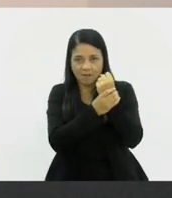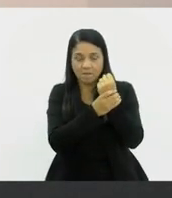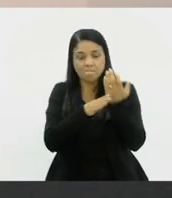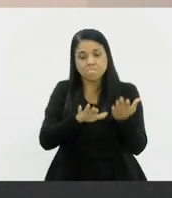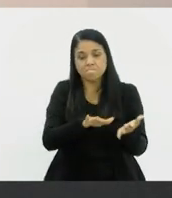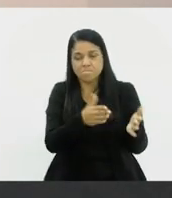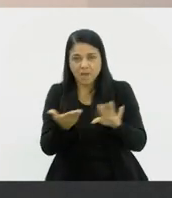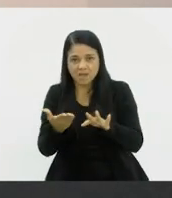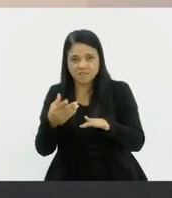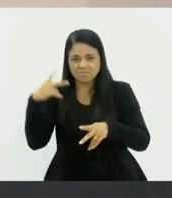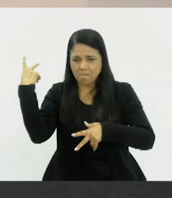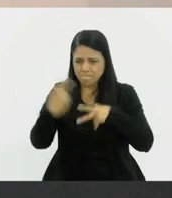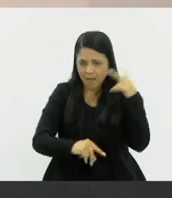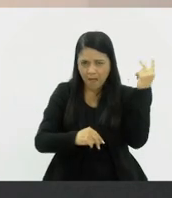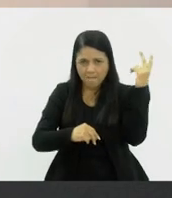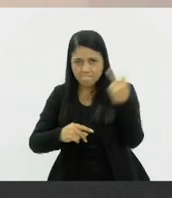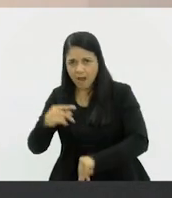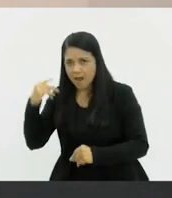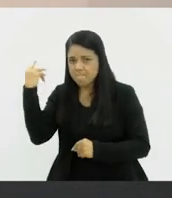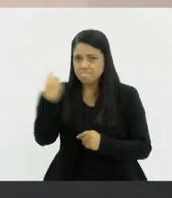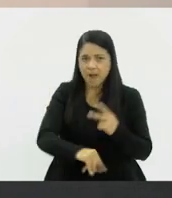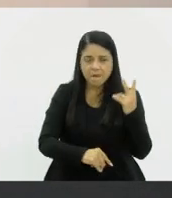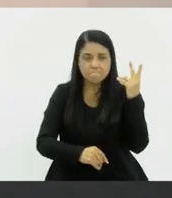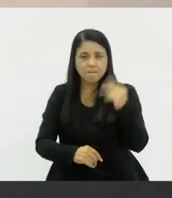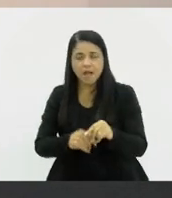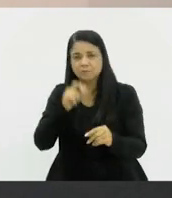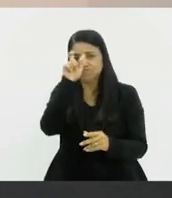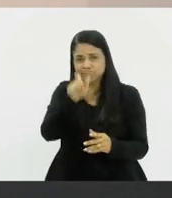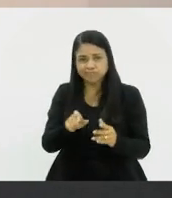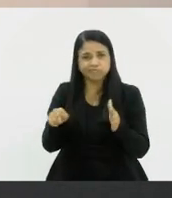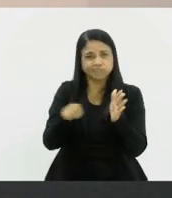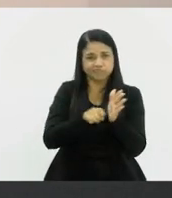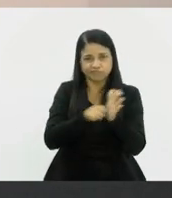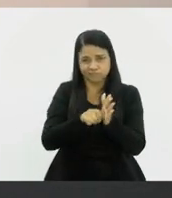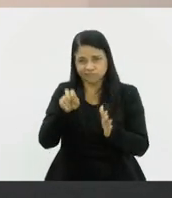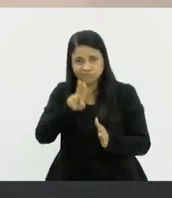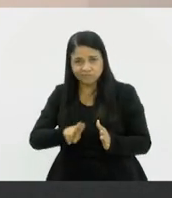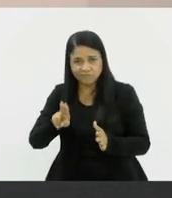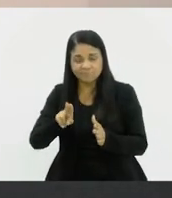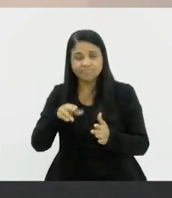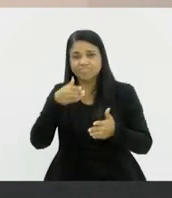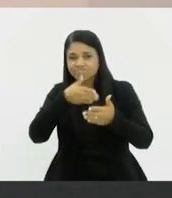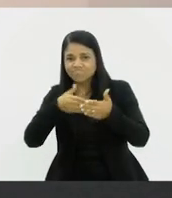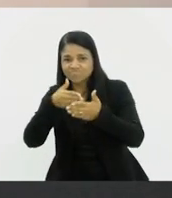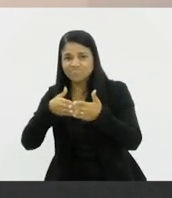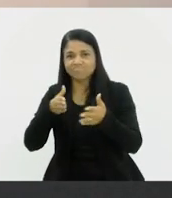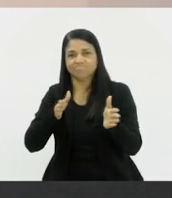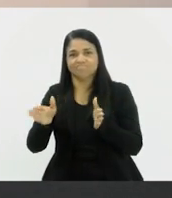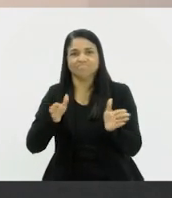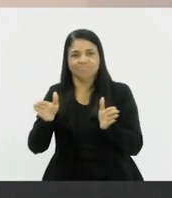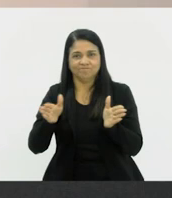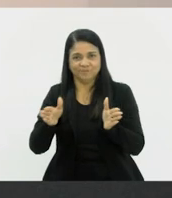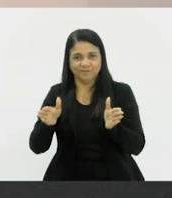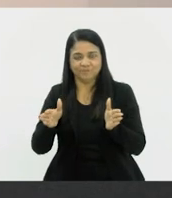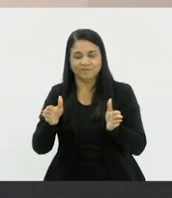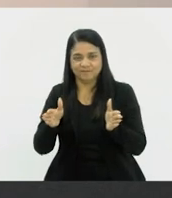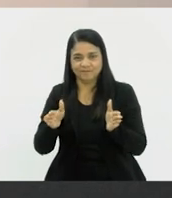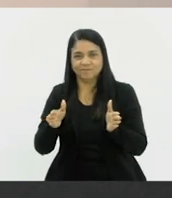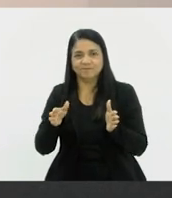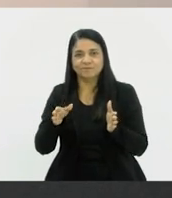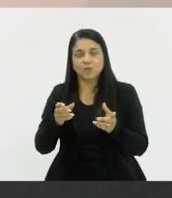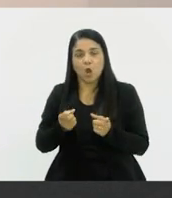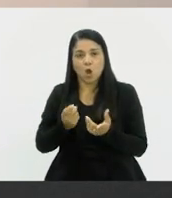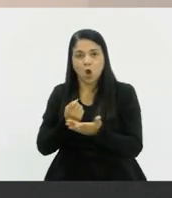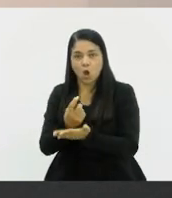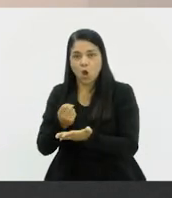tortura né Eh restringe acesso né Esse